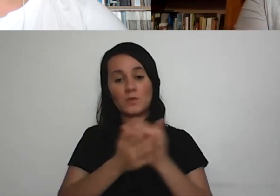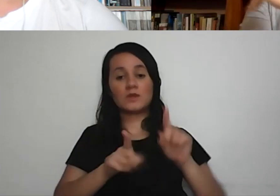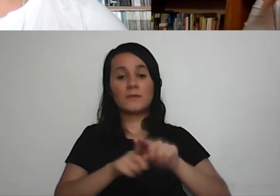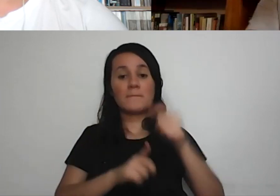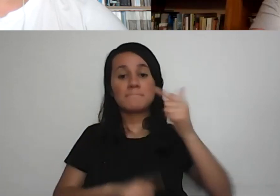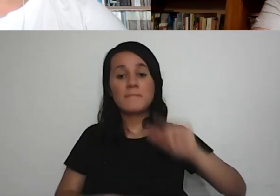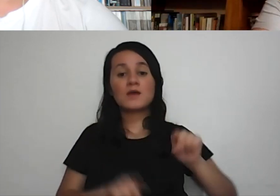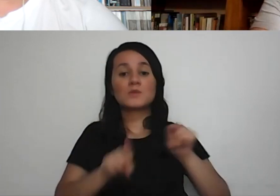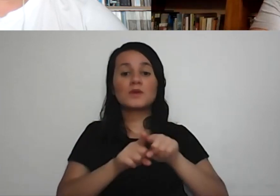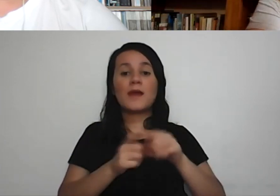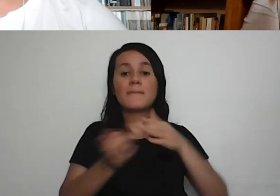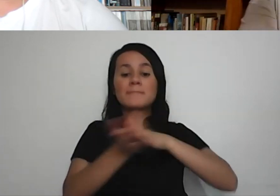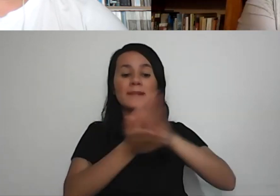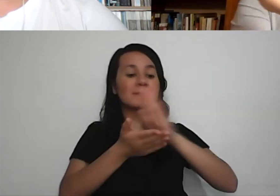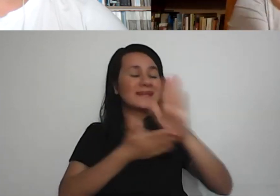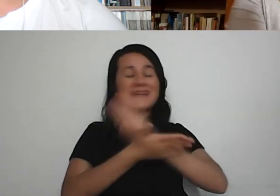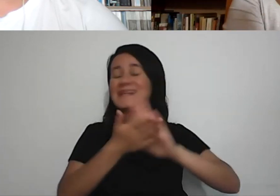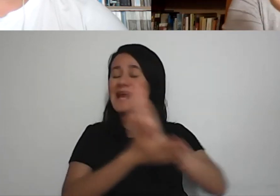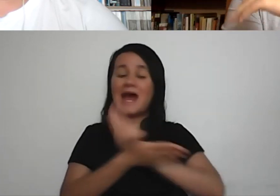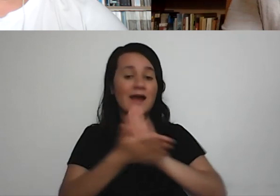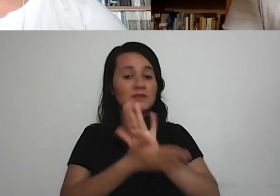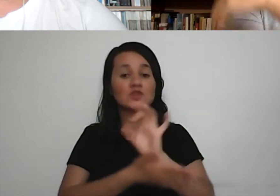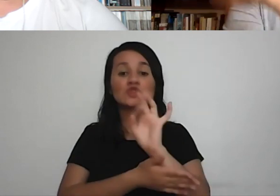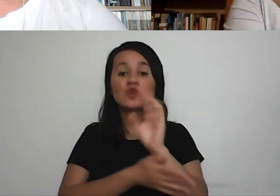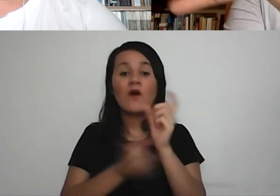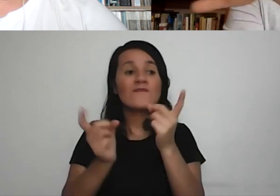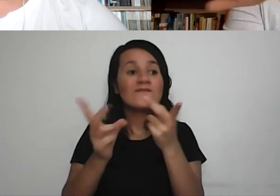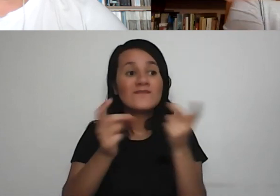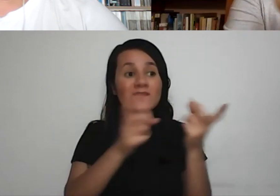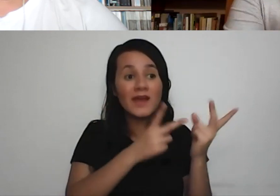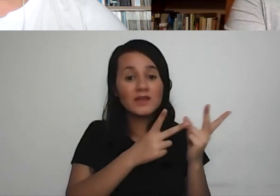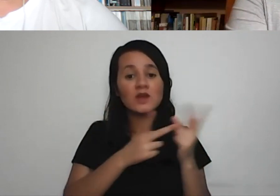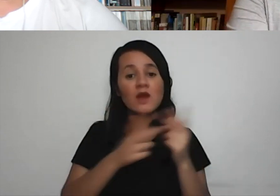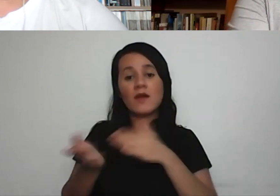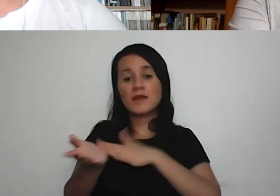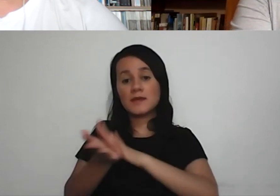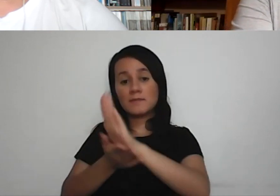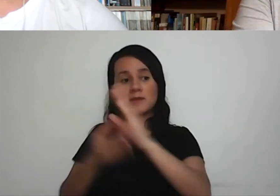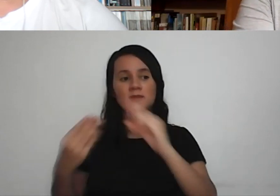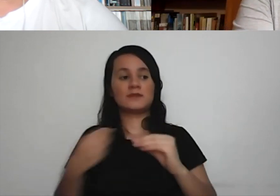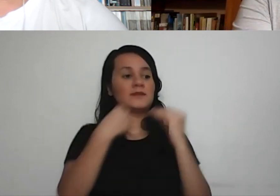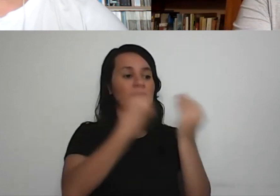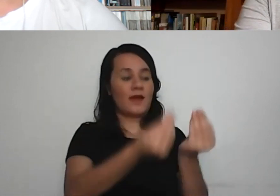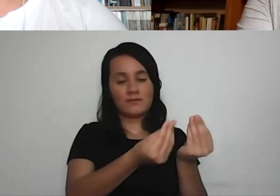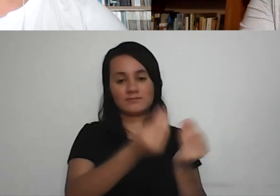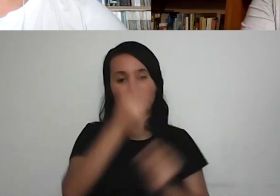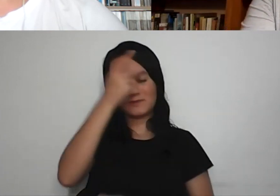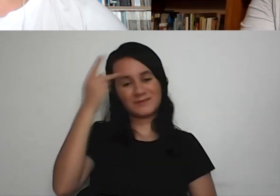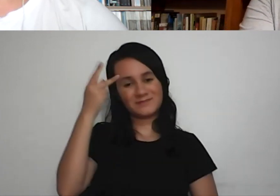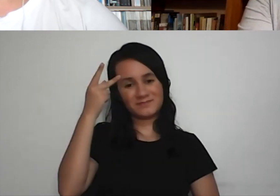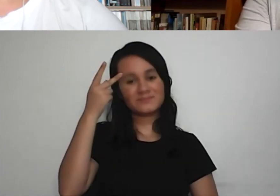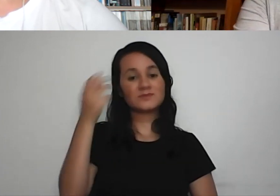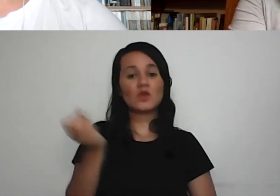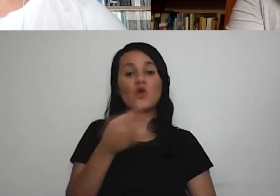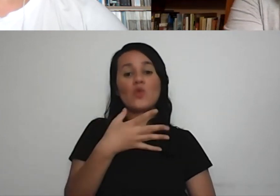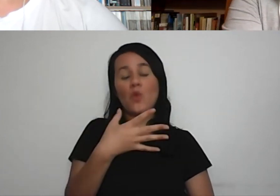não imprime nenhum livro, só os que vende e você imprime e entrega para a pessoa, que é a nova